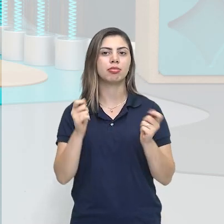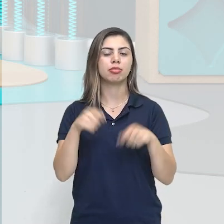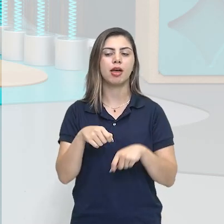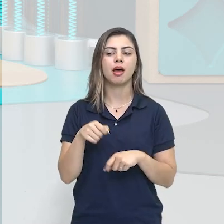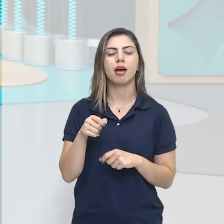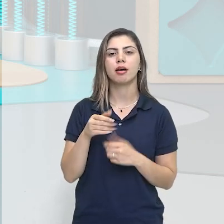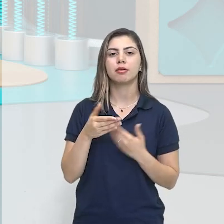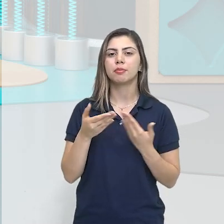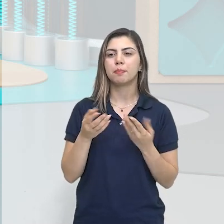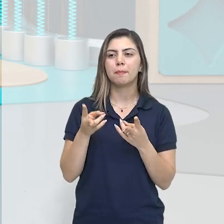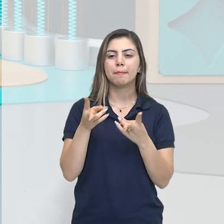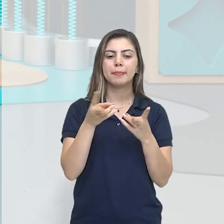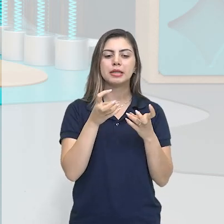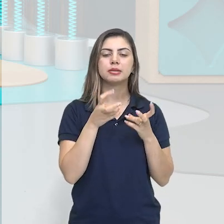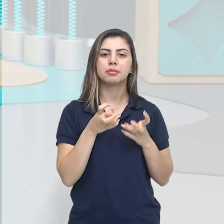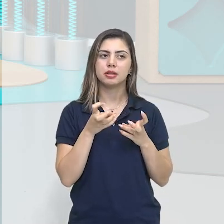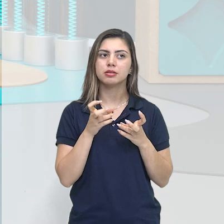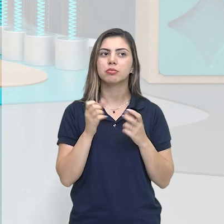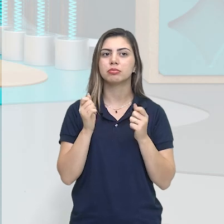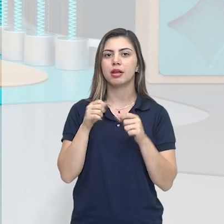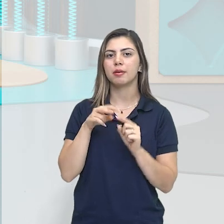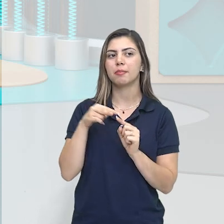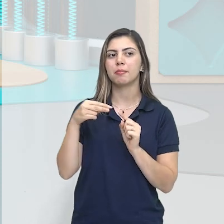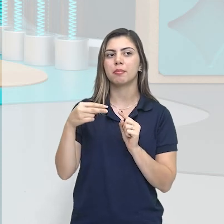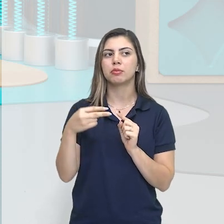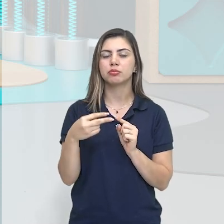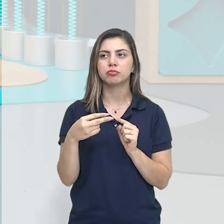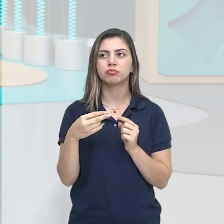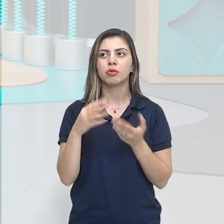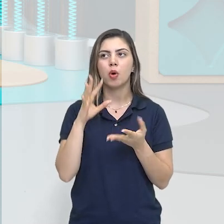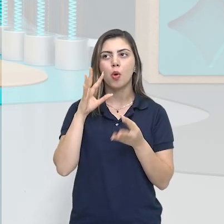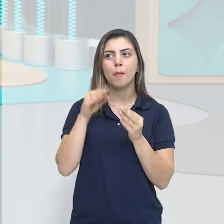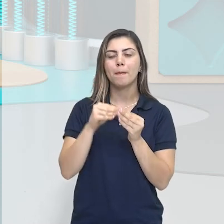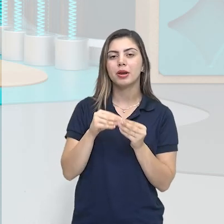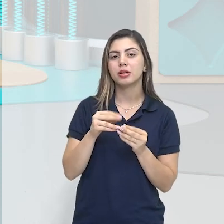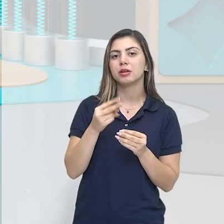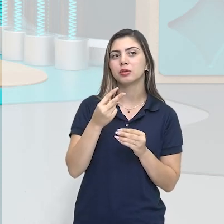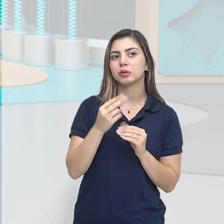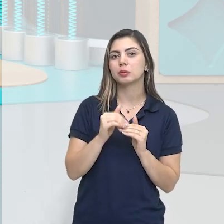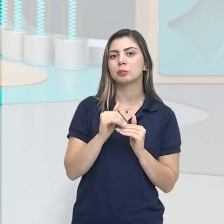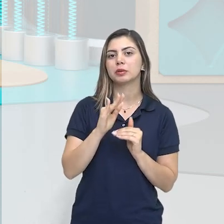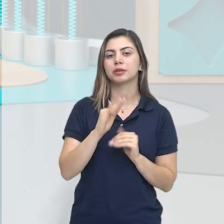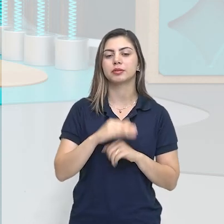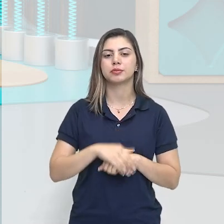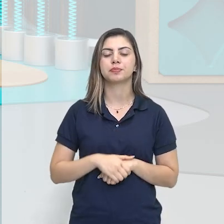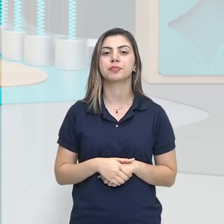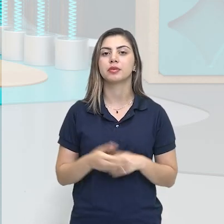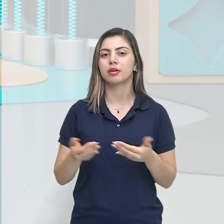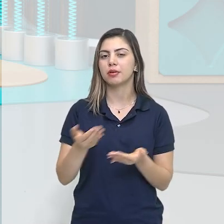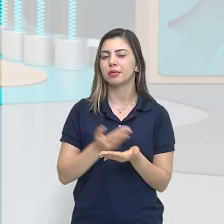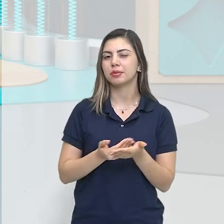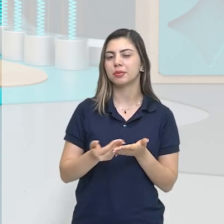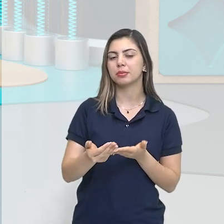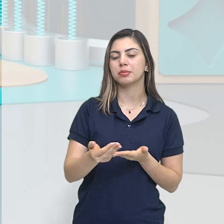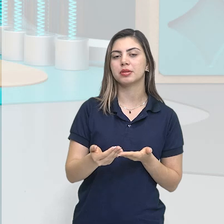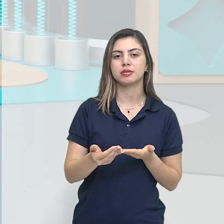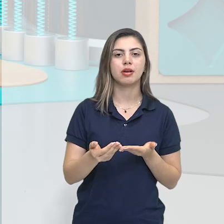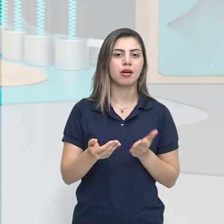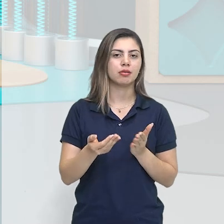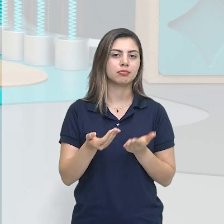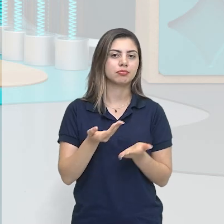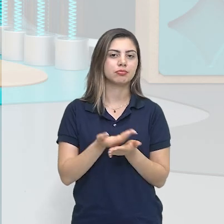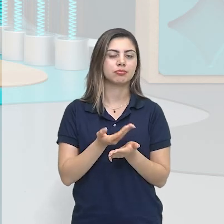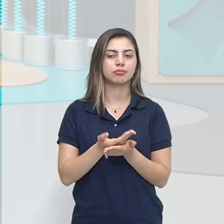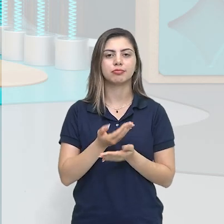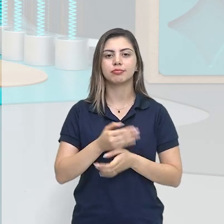proporcionar mais de uma interpretação. Então, a gente vai começar falando um pouquinho, né, a respeito desse assunto. Vamos